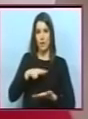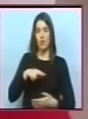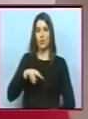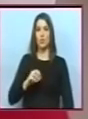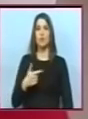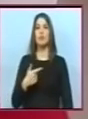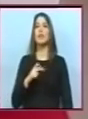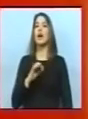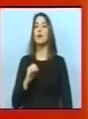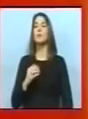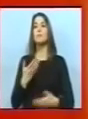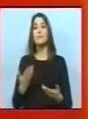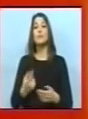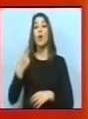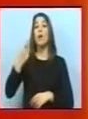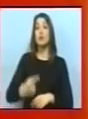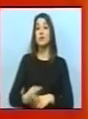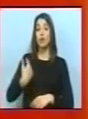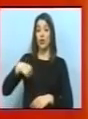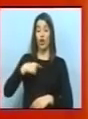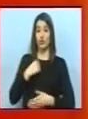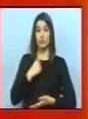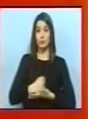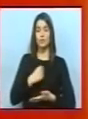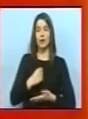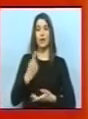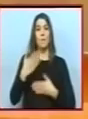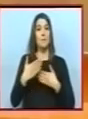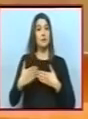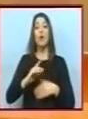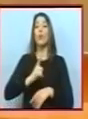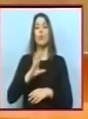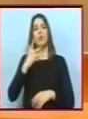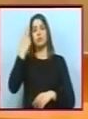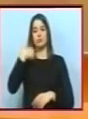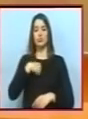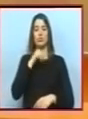E uma das obrigações do notário é, na semana imediatamente a seguir